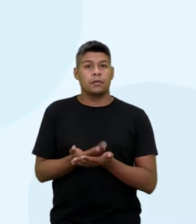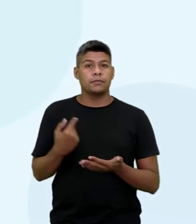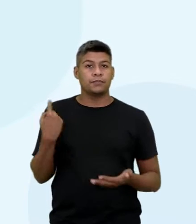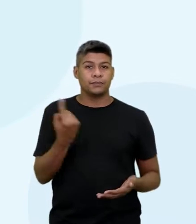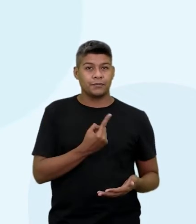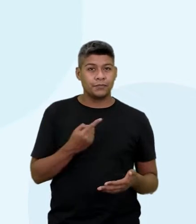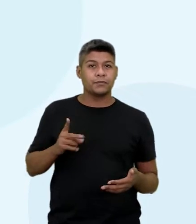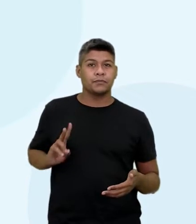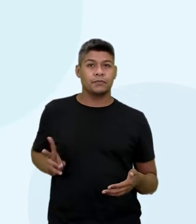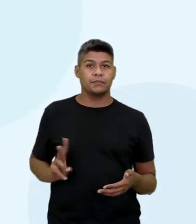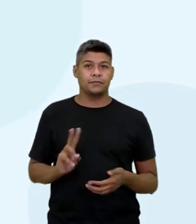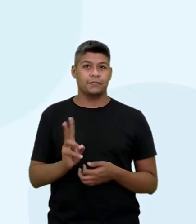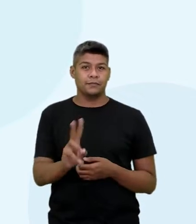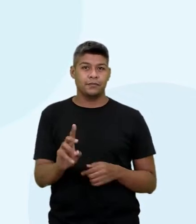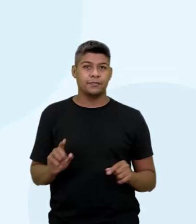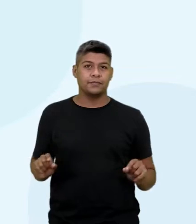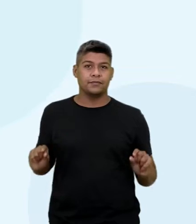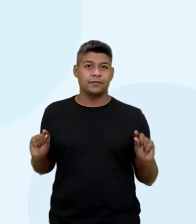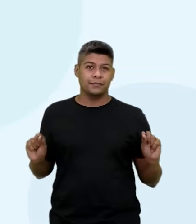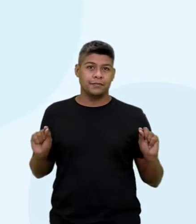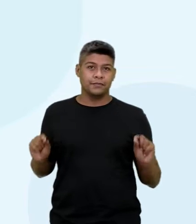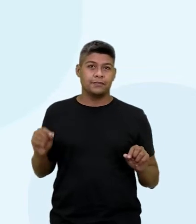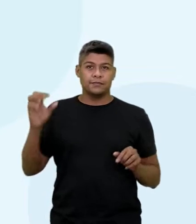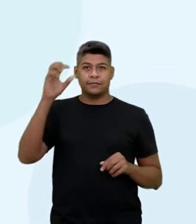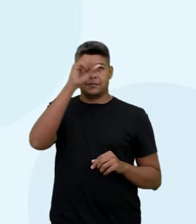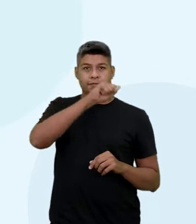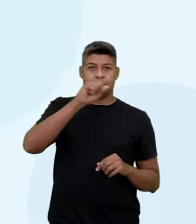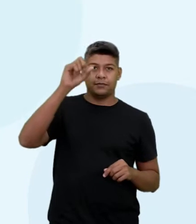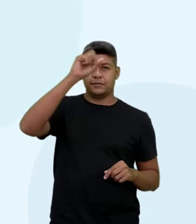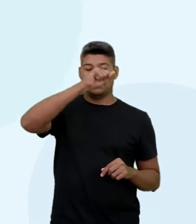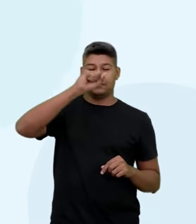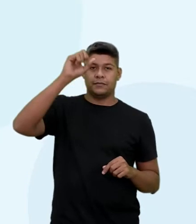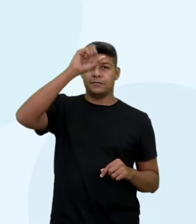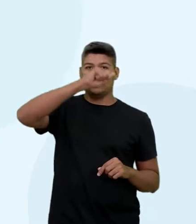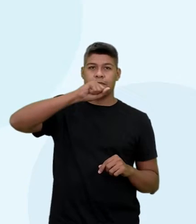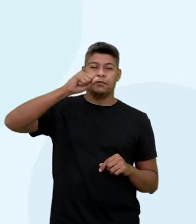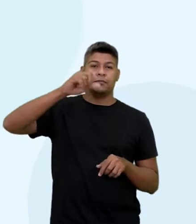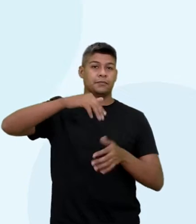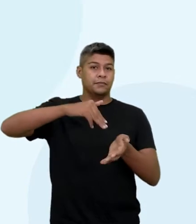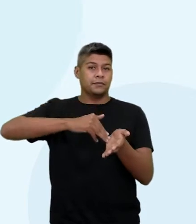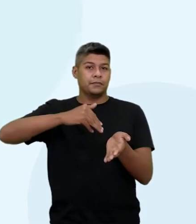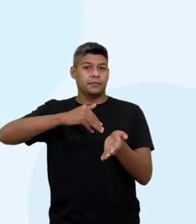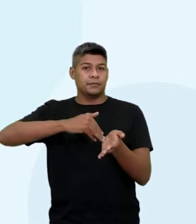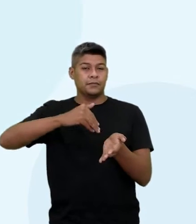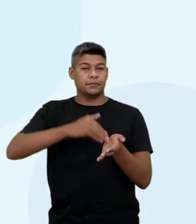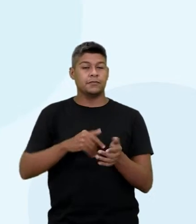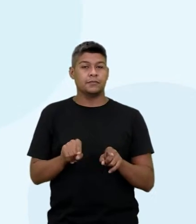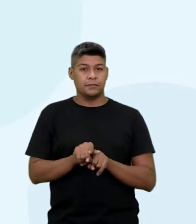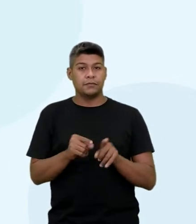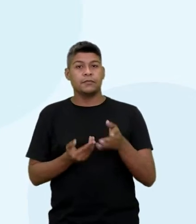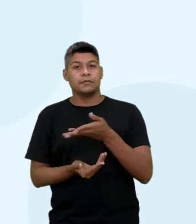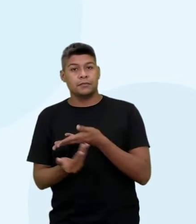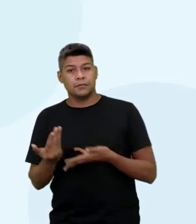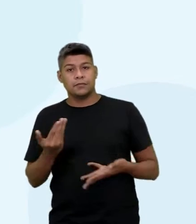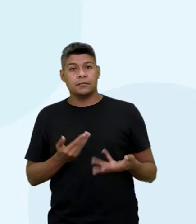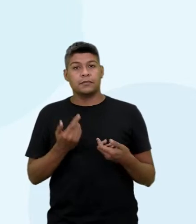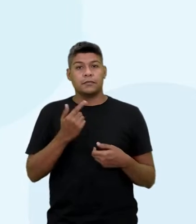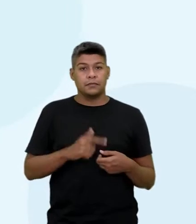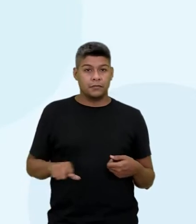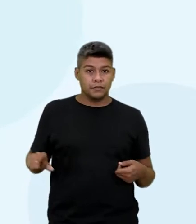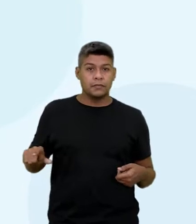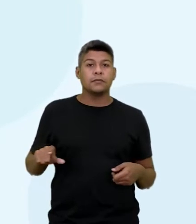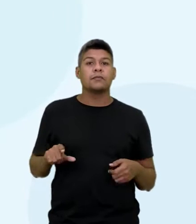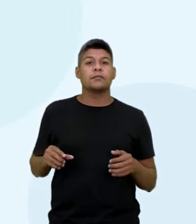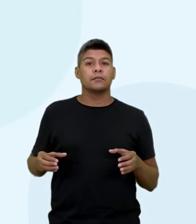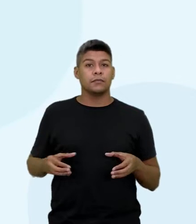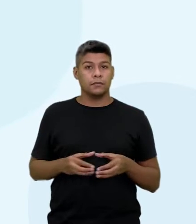iremos continuar a aprender sobre esses procedimentos metodológicos e também sobre a integração com outro componente